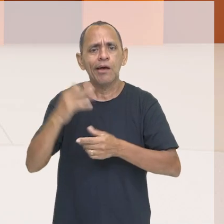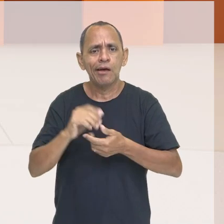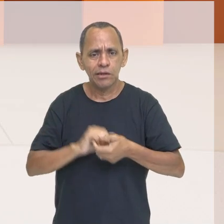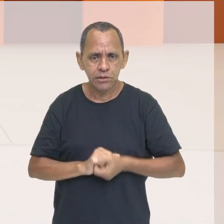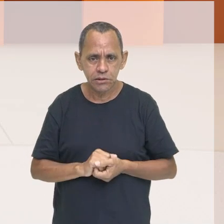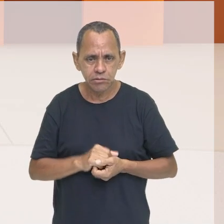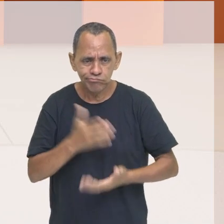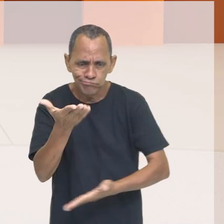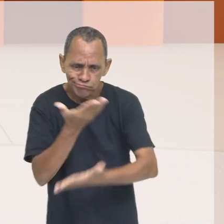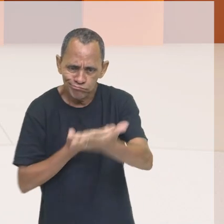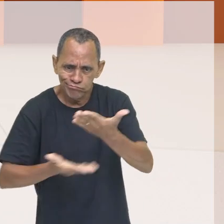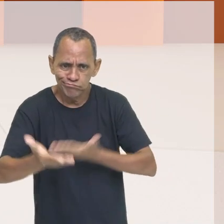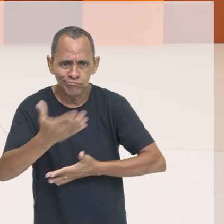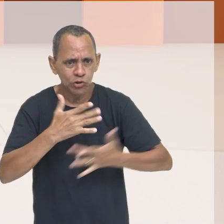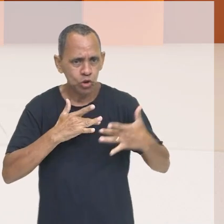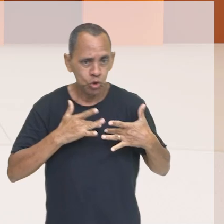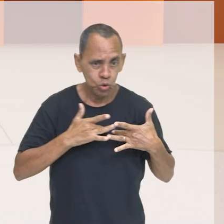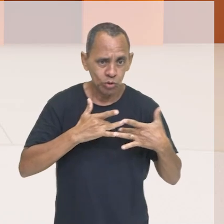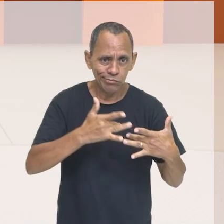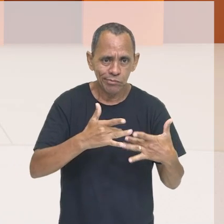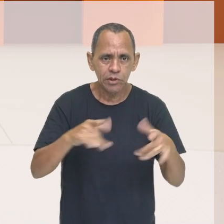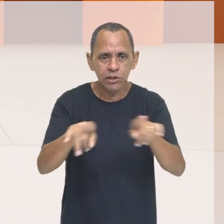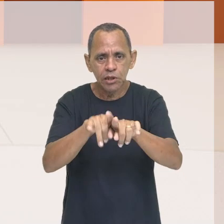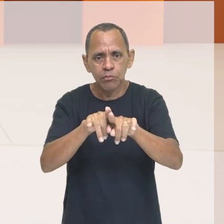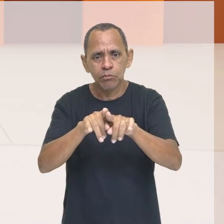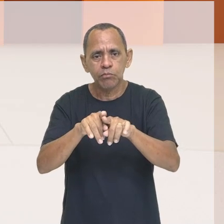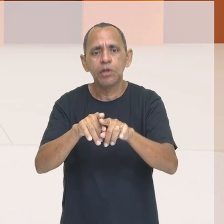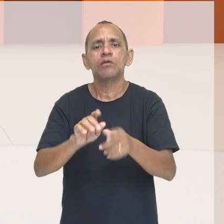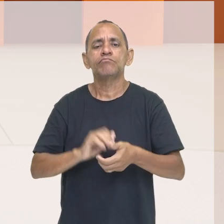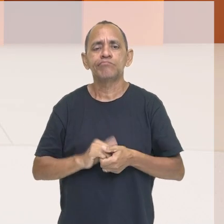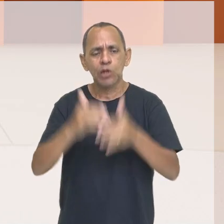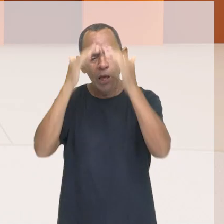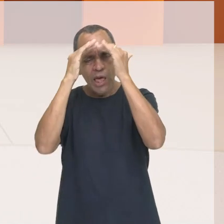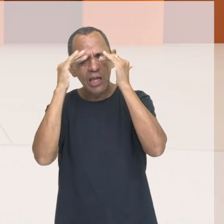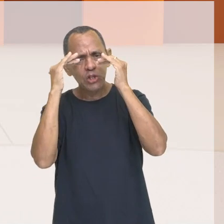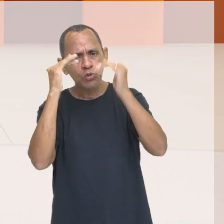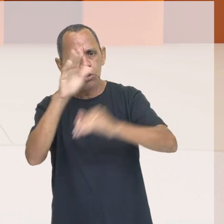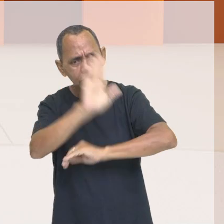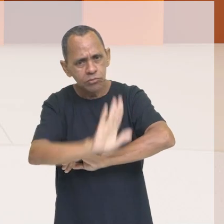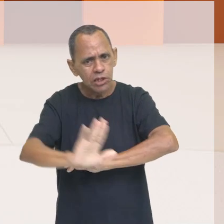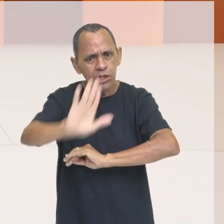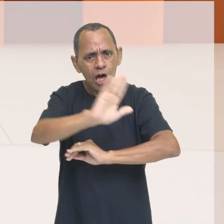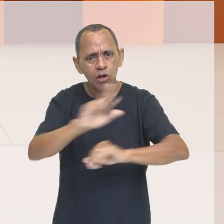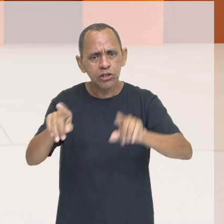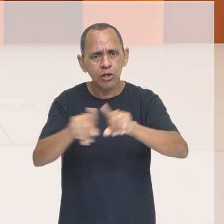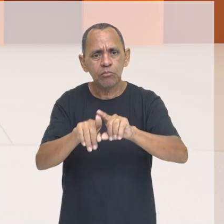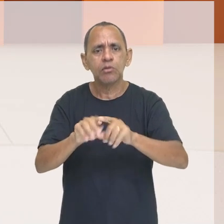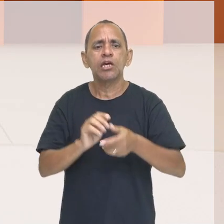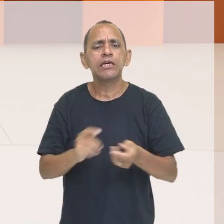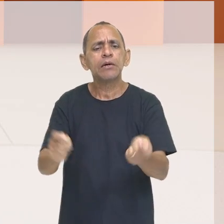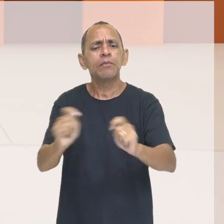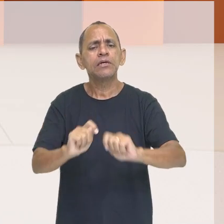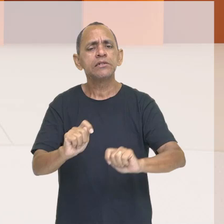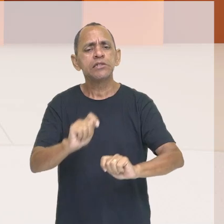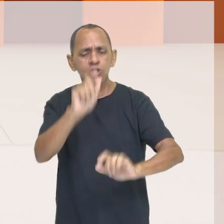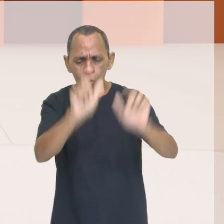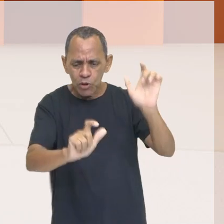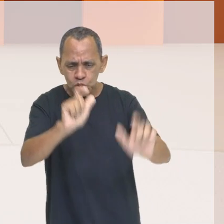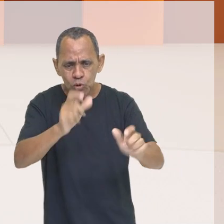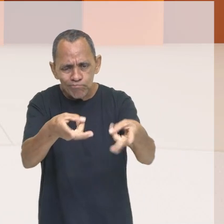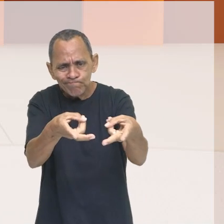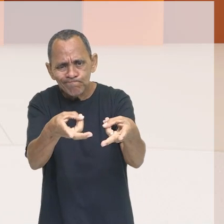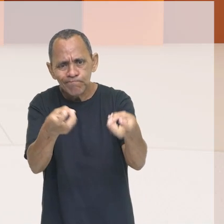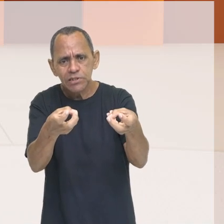solidariedade, além de possibilitarem um respeito universal, possibilitam alguém se